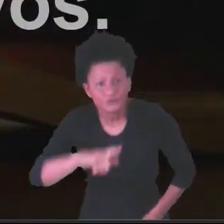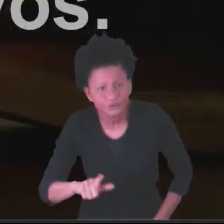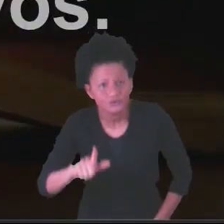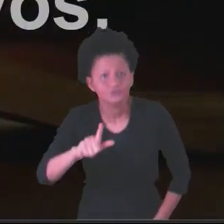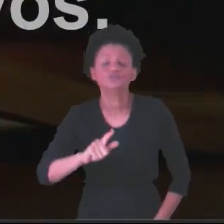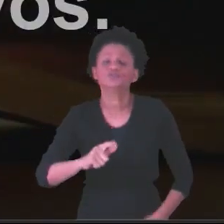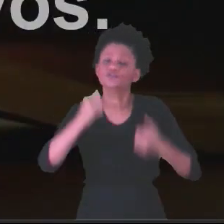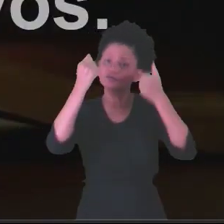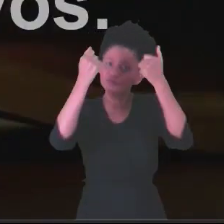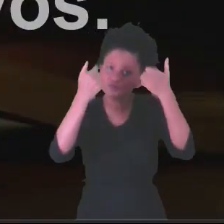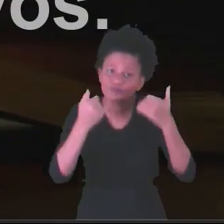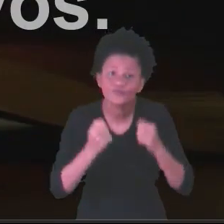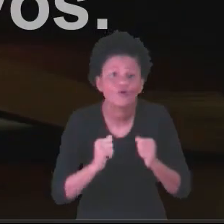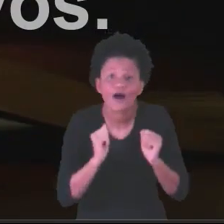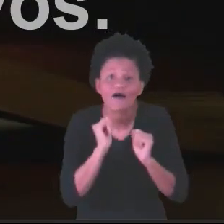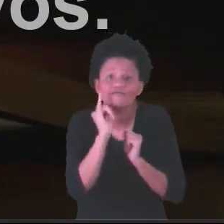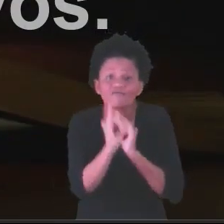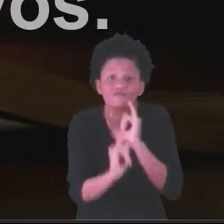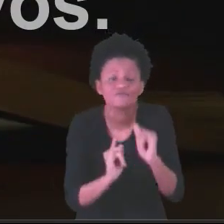digo regozijai-vos